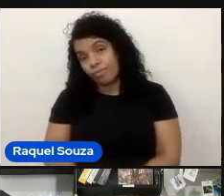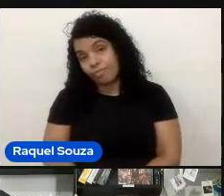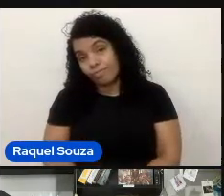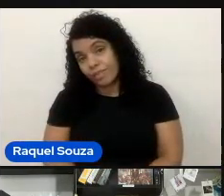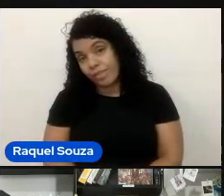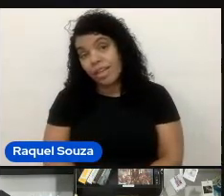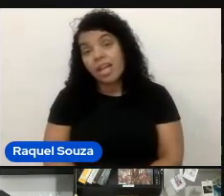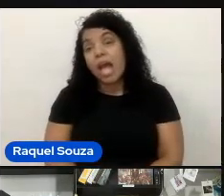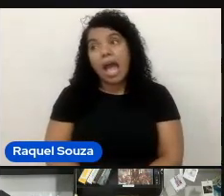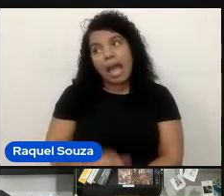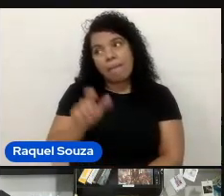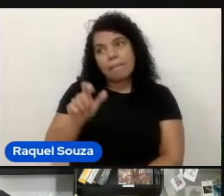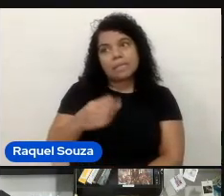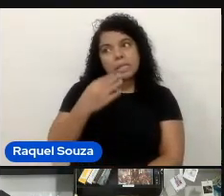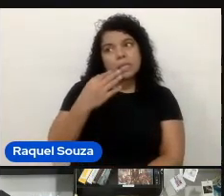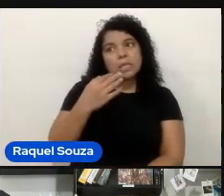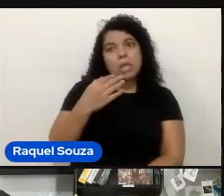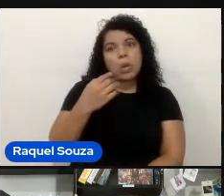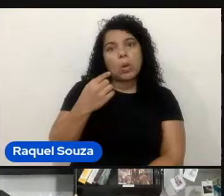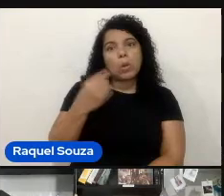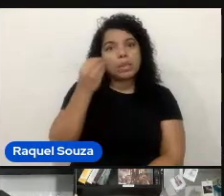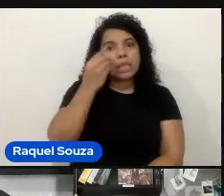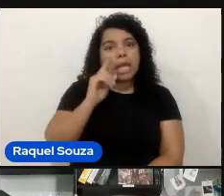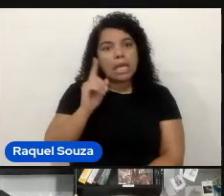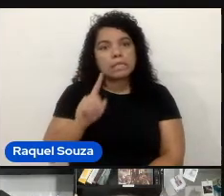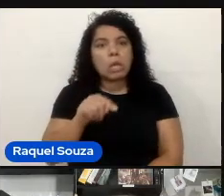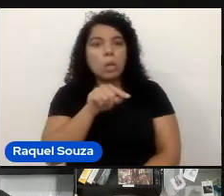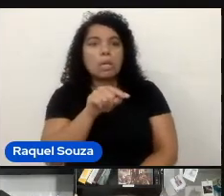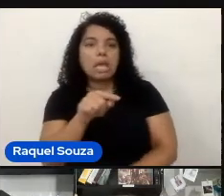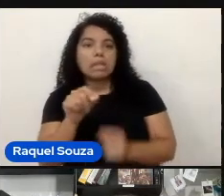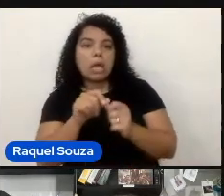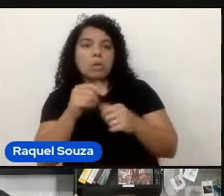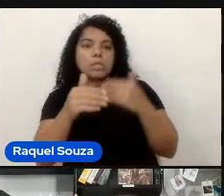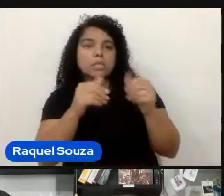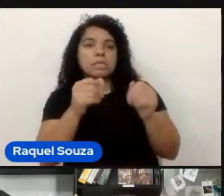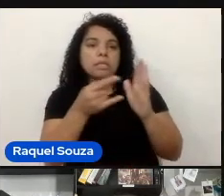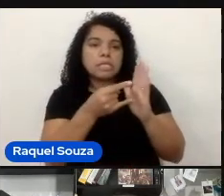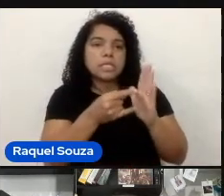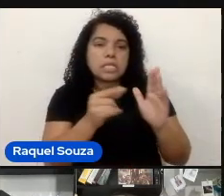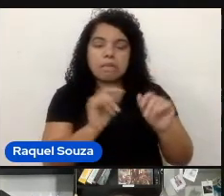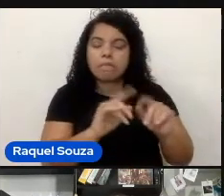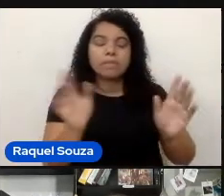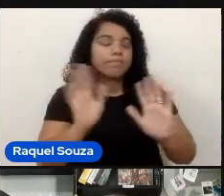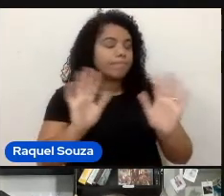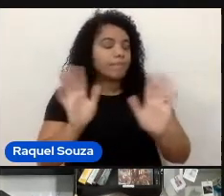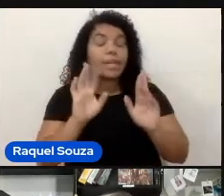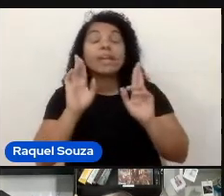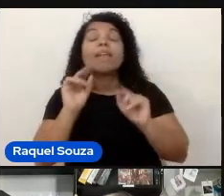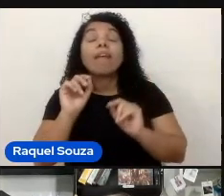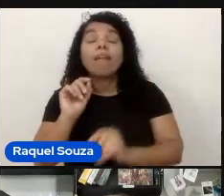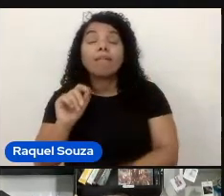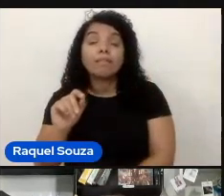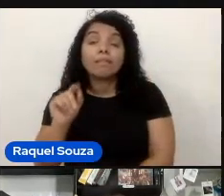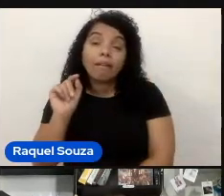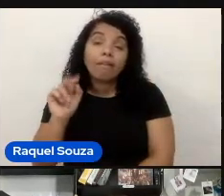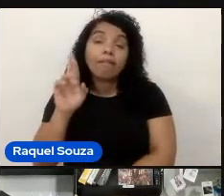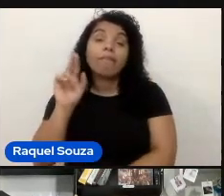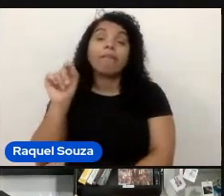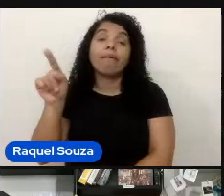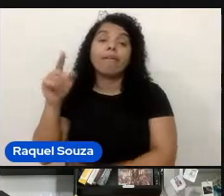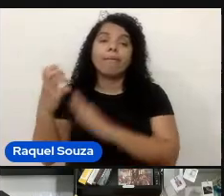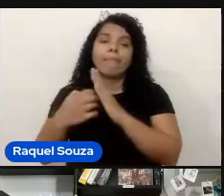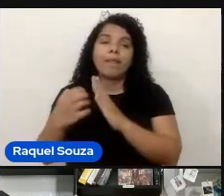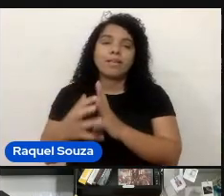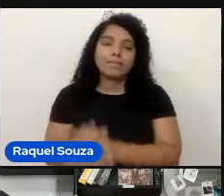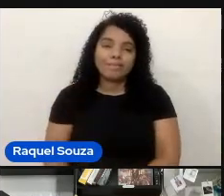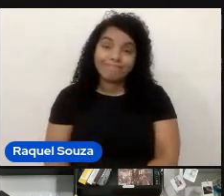quem desenvolveu, quem não definiu os critérios de aceite, não, o responsável é a equipe como um todo, é a empresa. E ninguém quer que